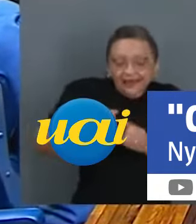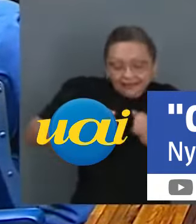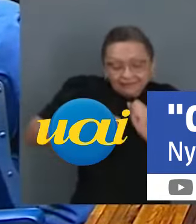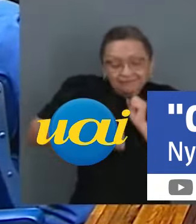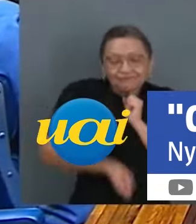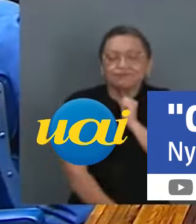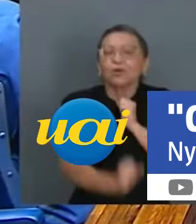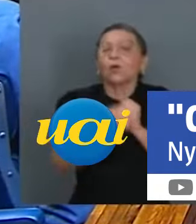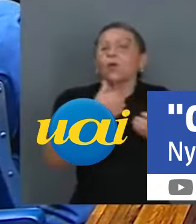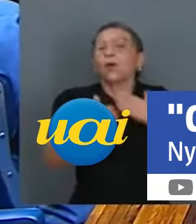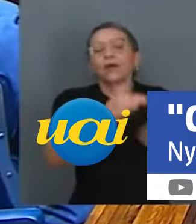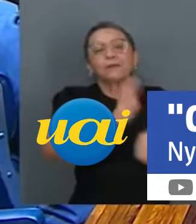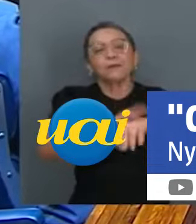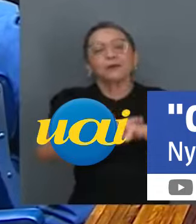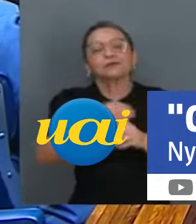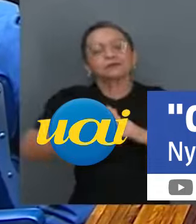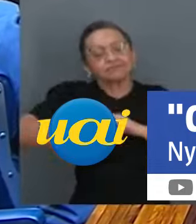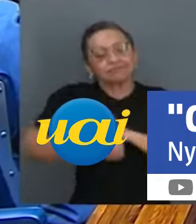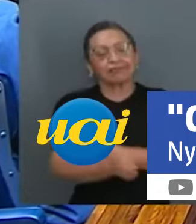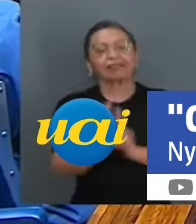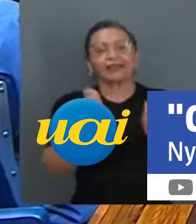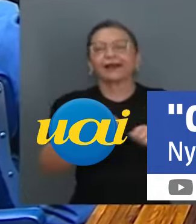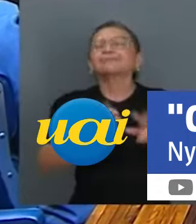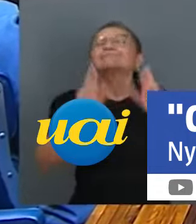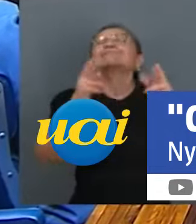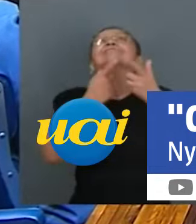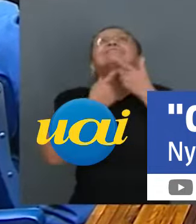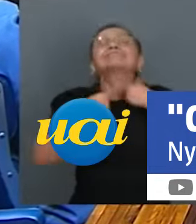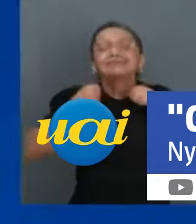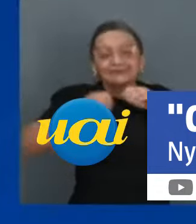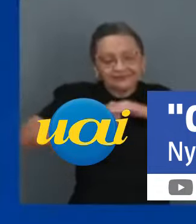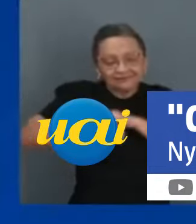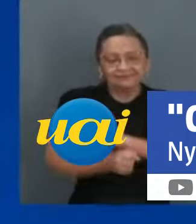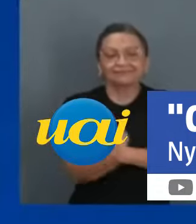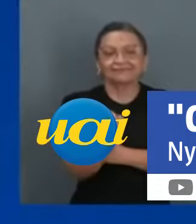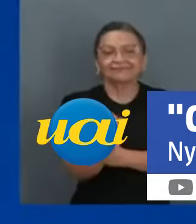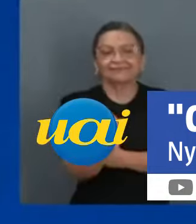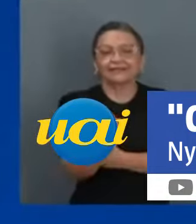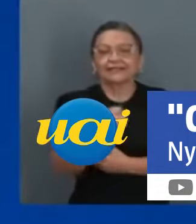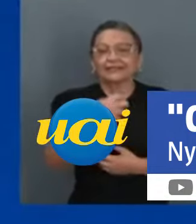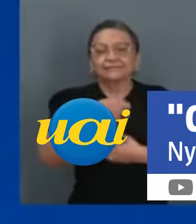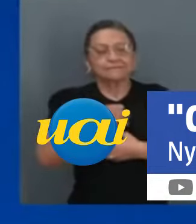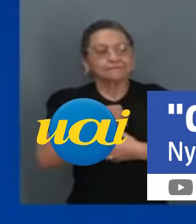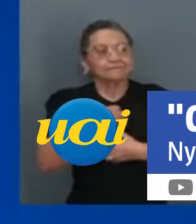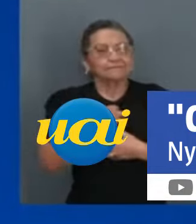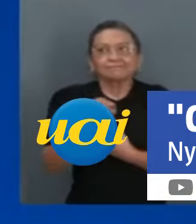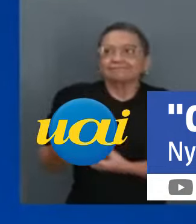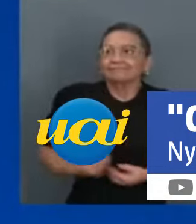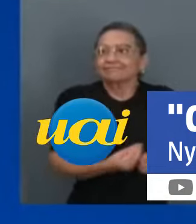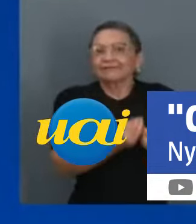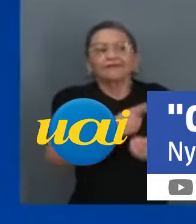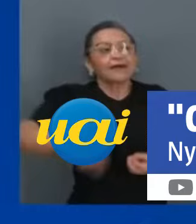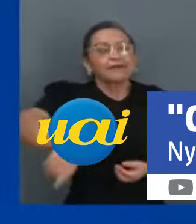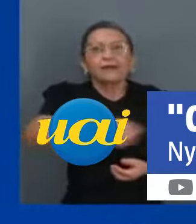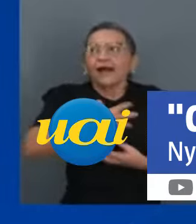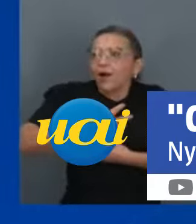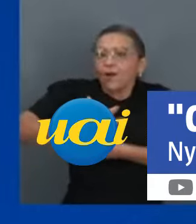qualquer momento desejo nascer sinto mundo que me